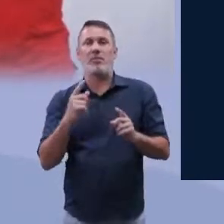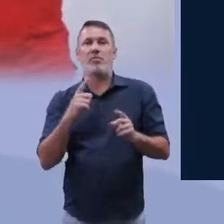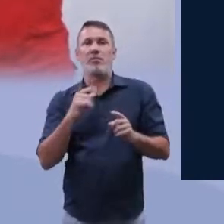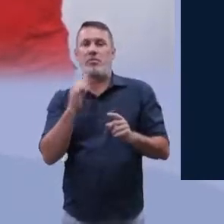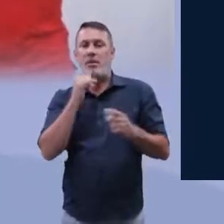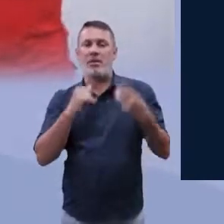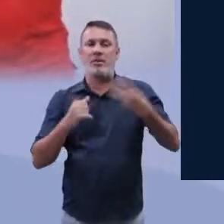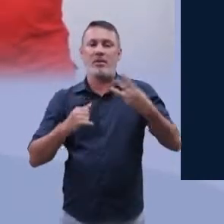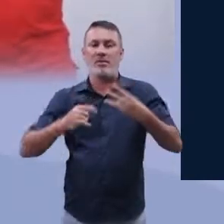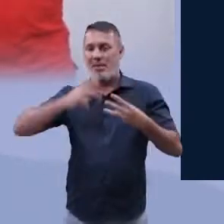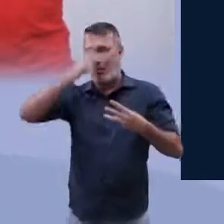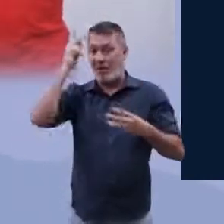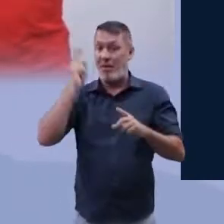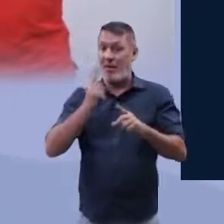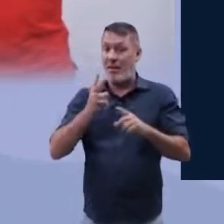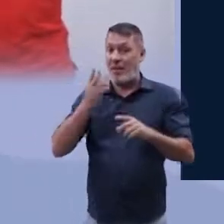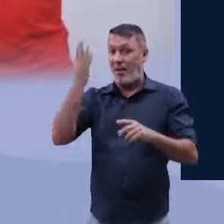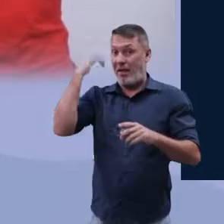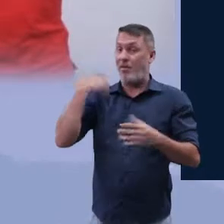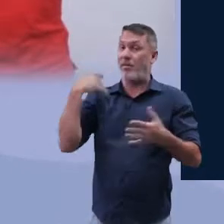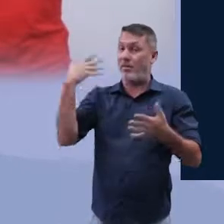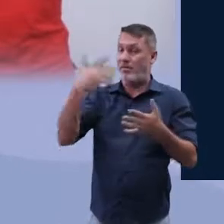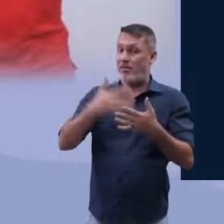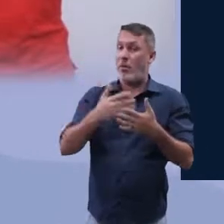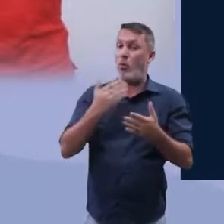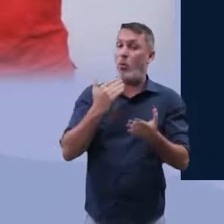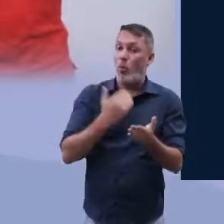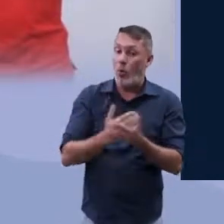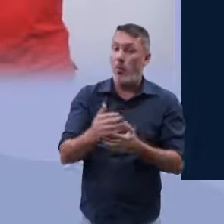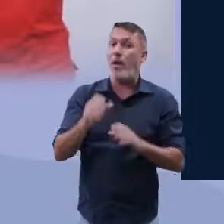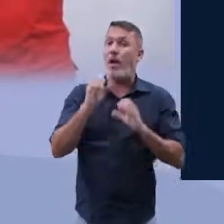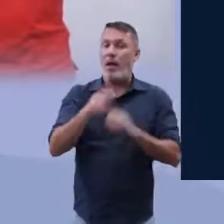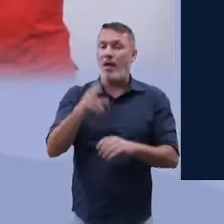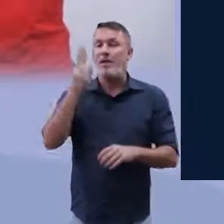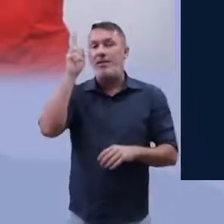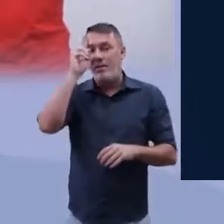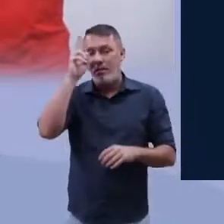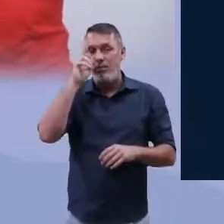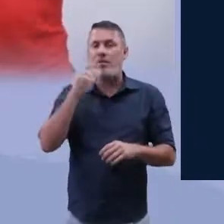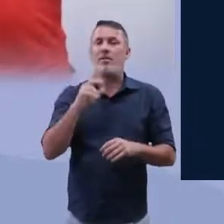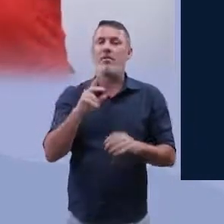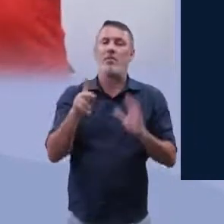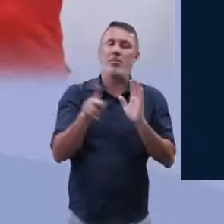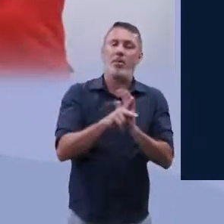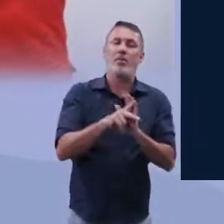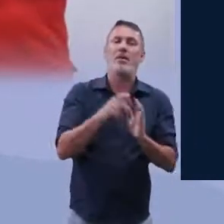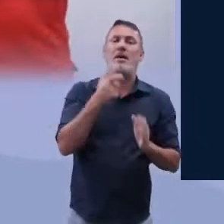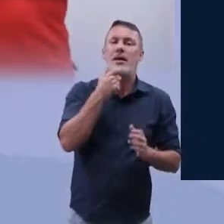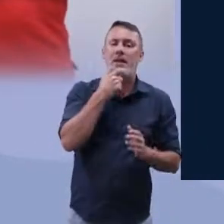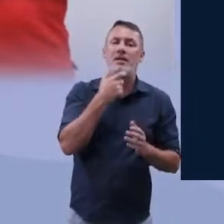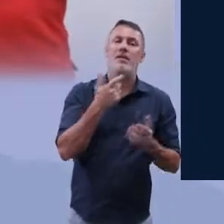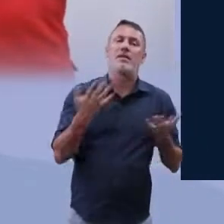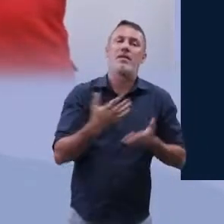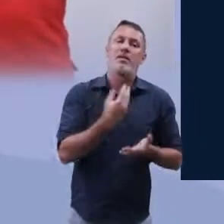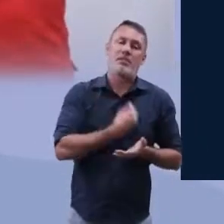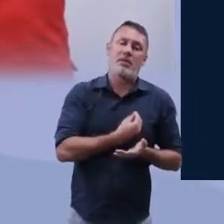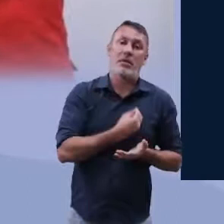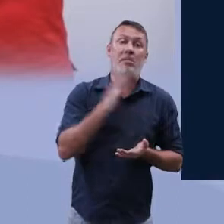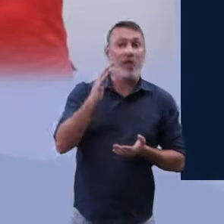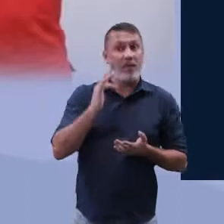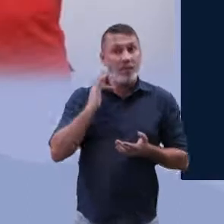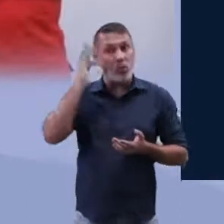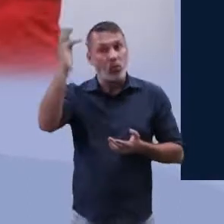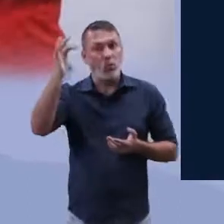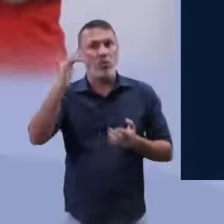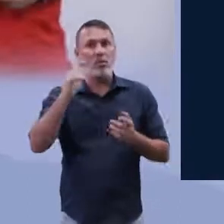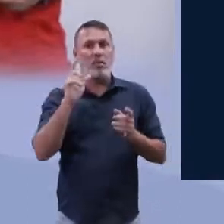terceira pessoa, que eu estou enchendo o saco de você desde o primeiro dia com isso. Toma cuidado com o presente. Mas o futuro? Não. O futuro de